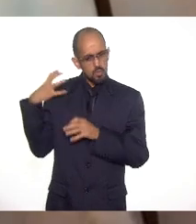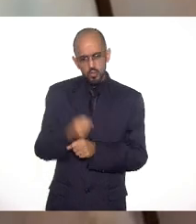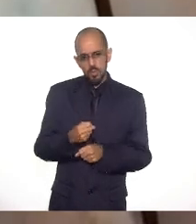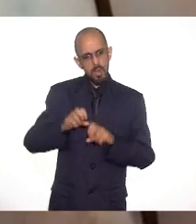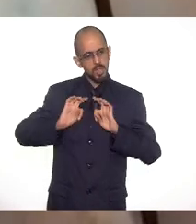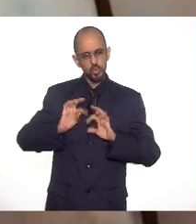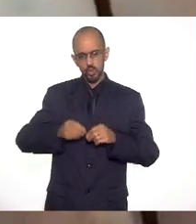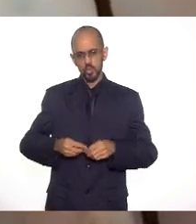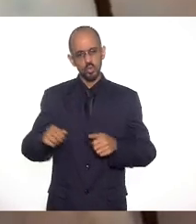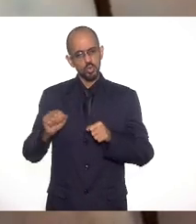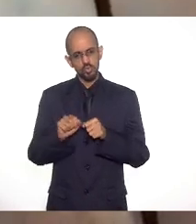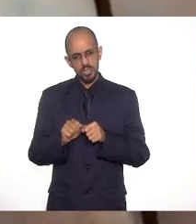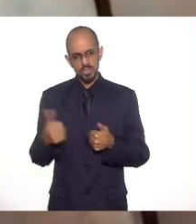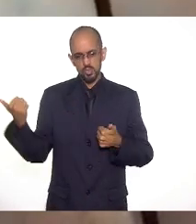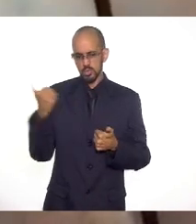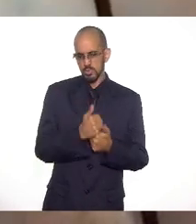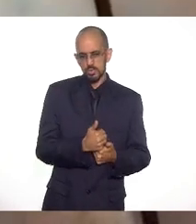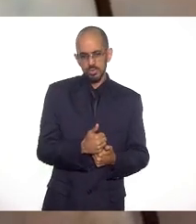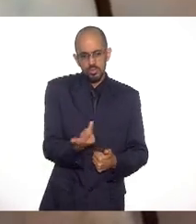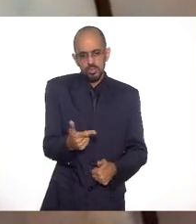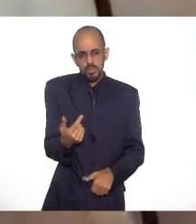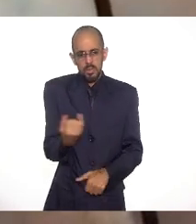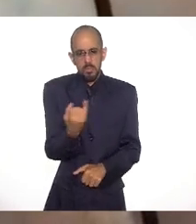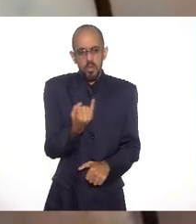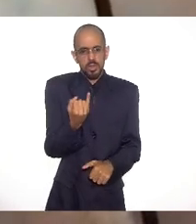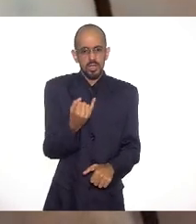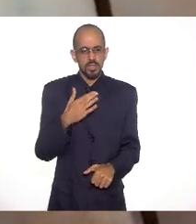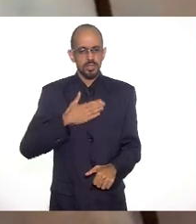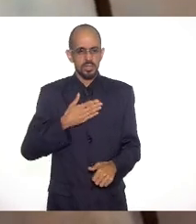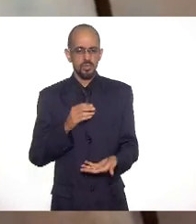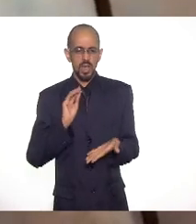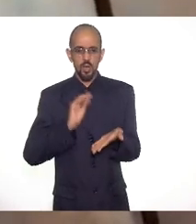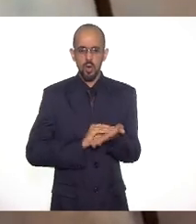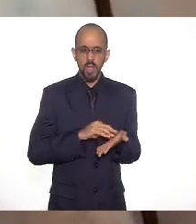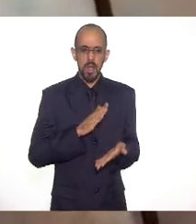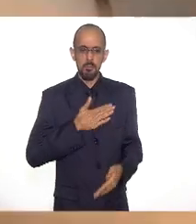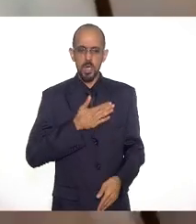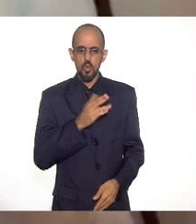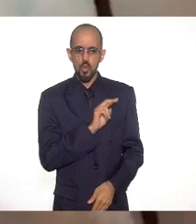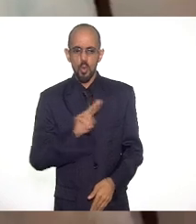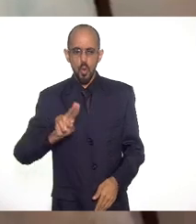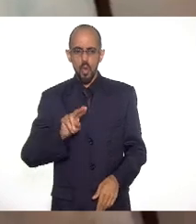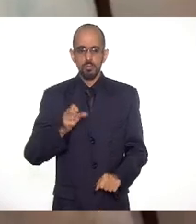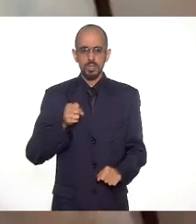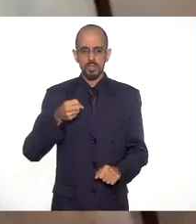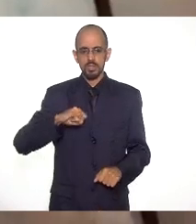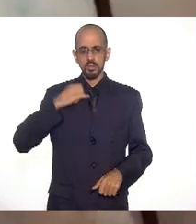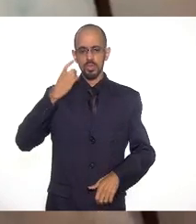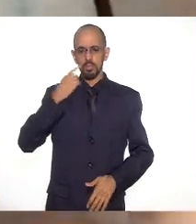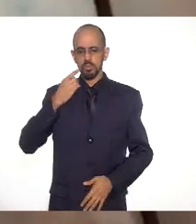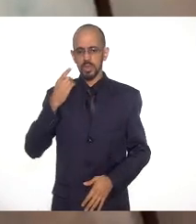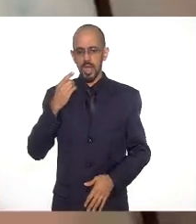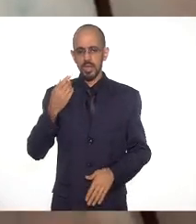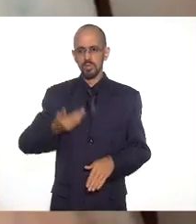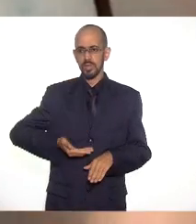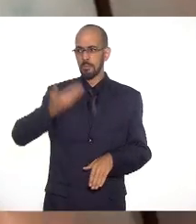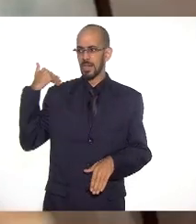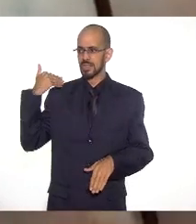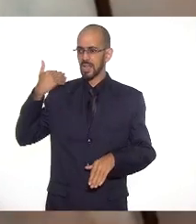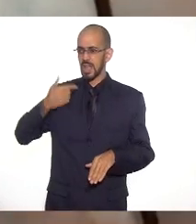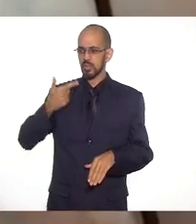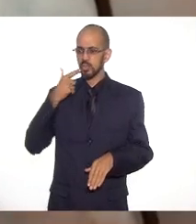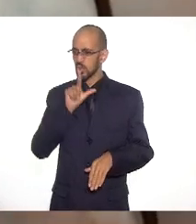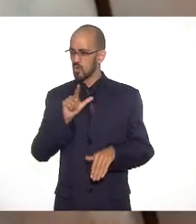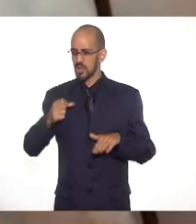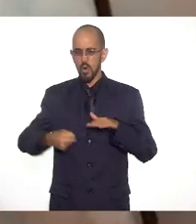fazer um substitutivo. Não importa se meu nome vai entrar, se vai deixar de entrar, se quem o deputado não estava aqui na legislatura passada, no seu